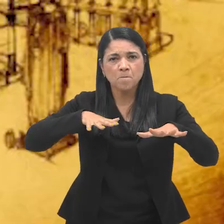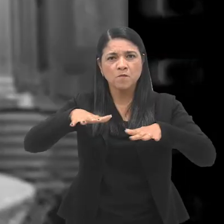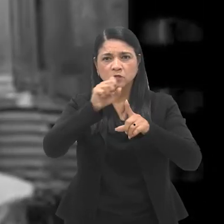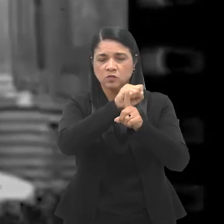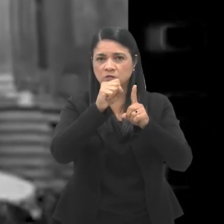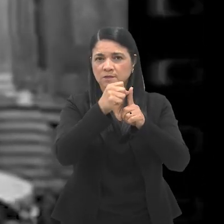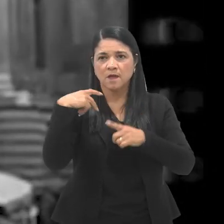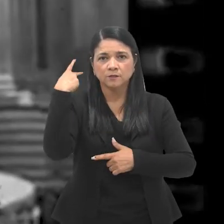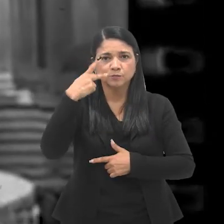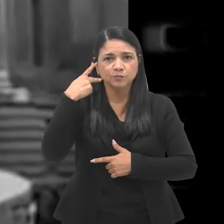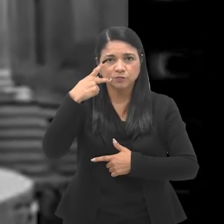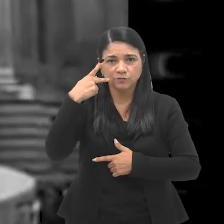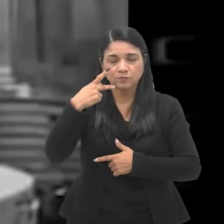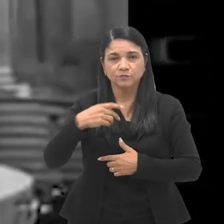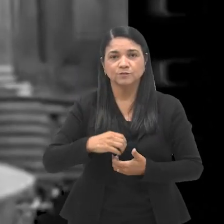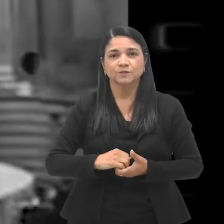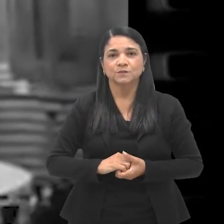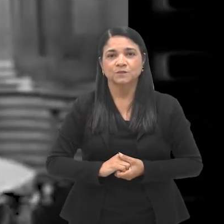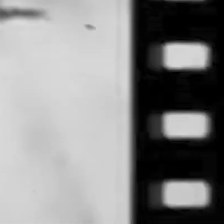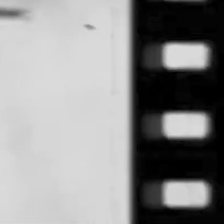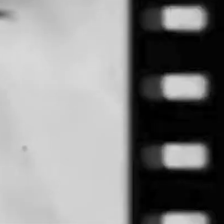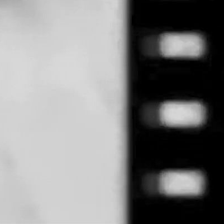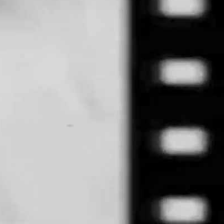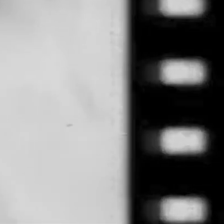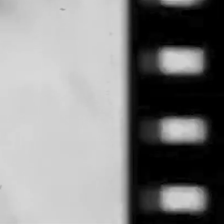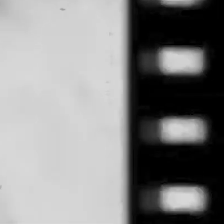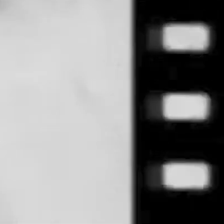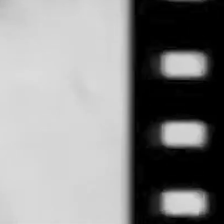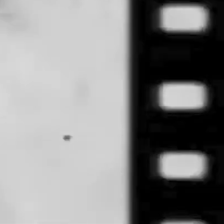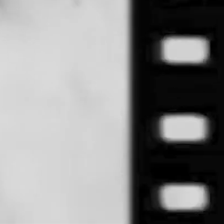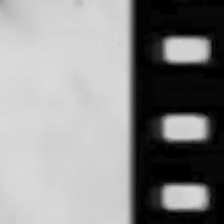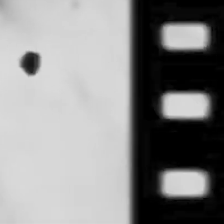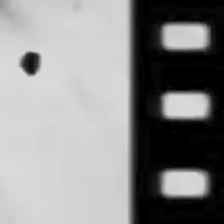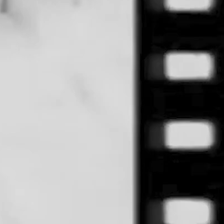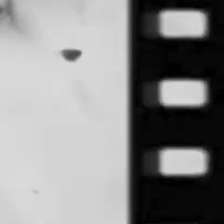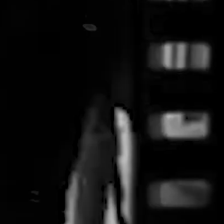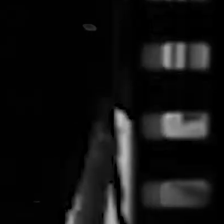monumental movimentou a sociedade política.